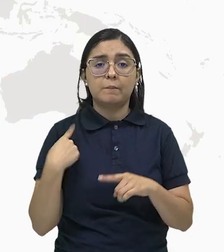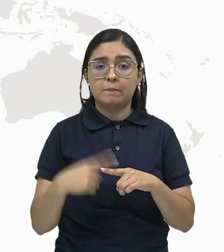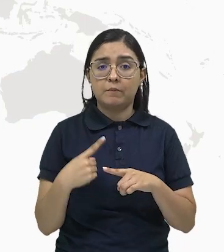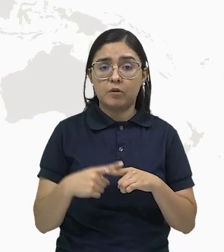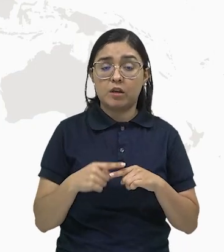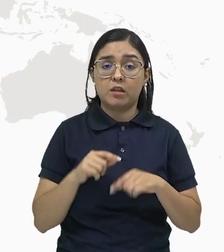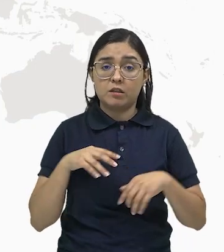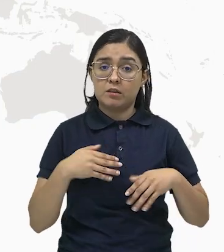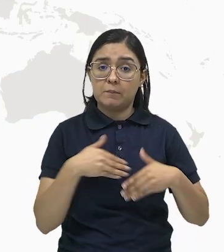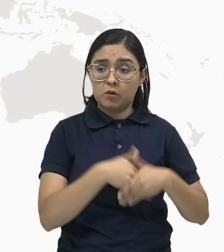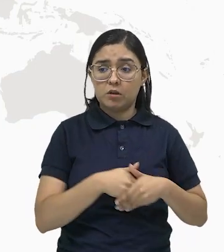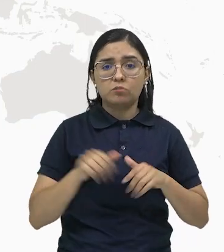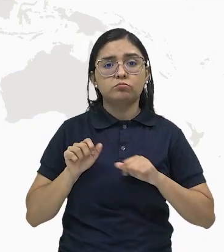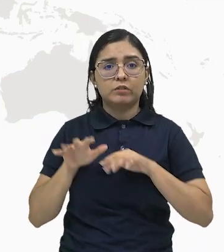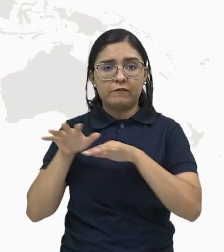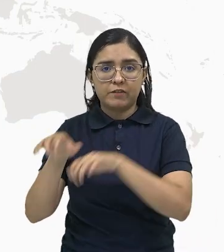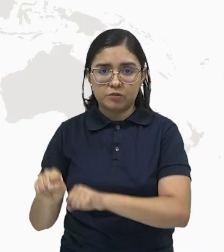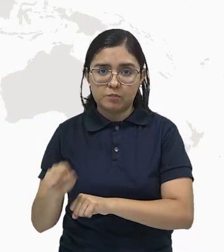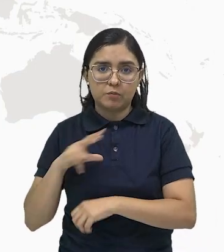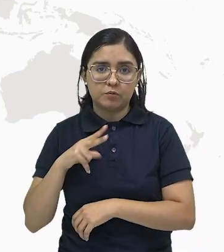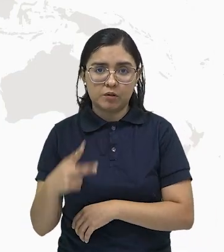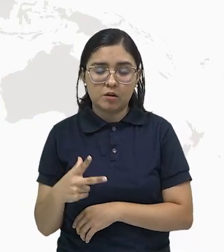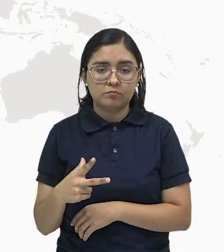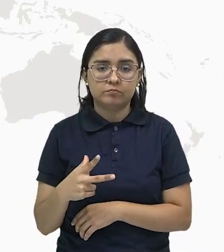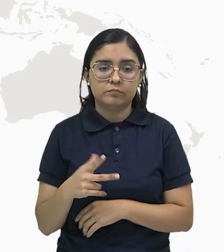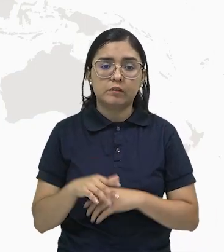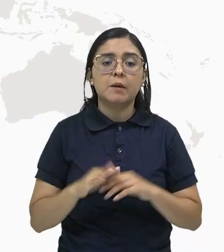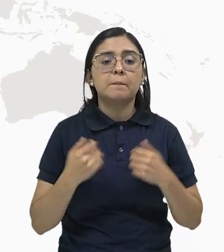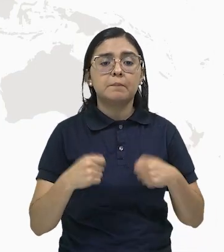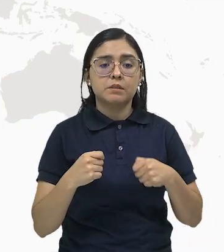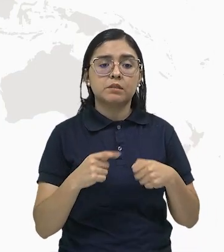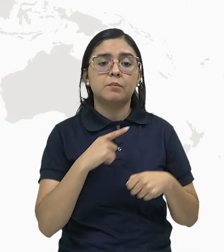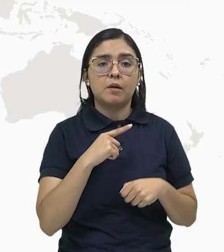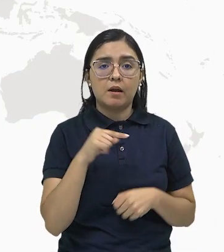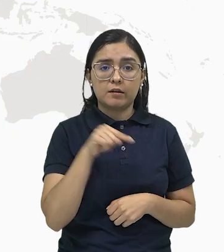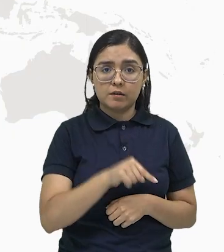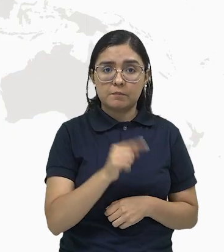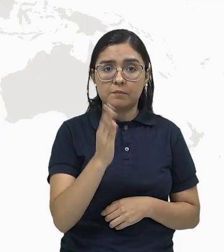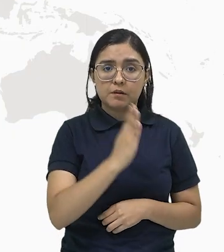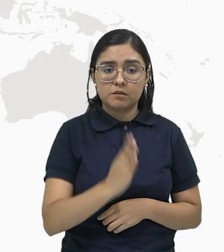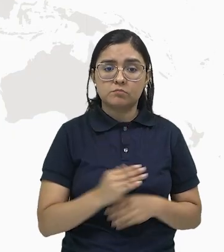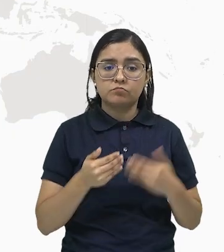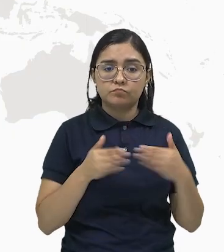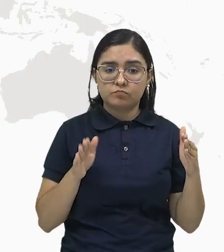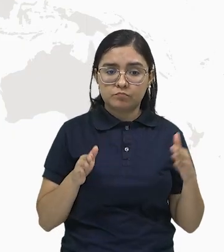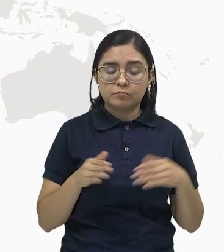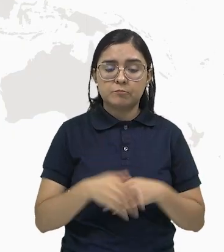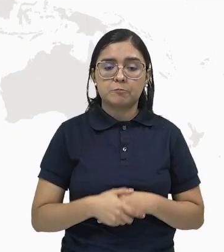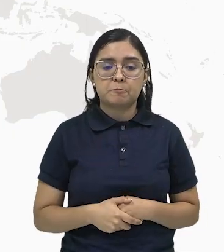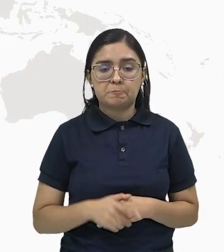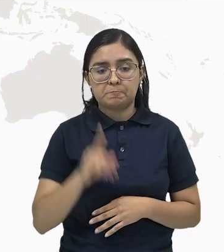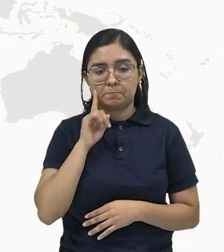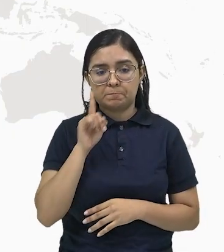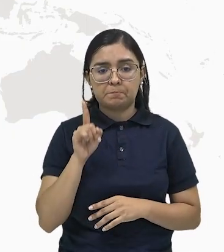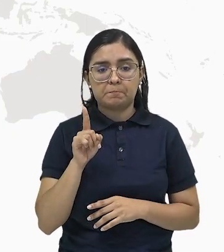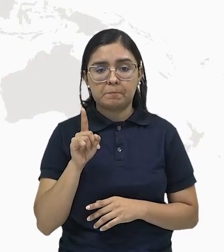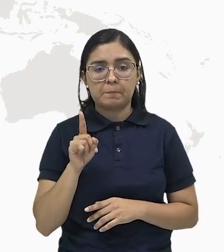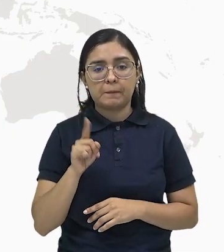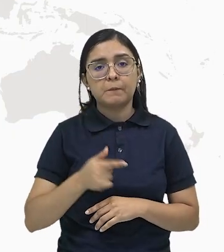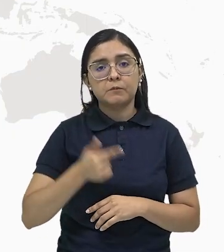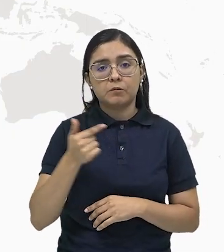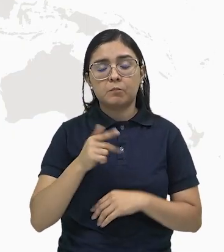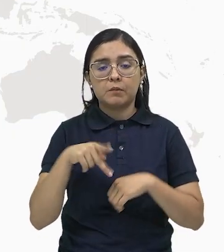né, por Napoleão Bonaparte, nós precisamos abrir nossos portos para esse segundo país, como você vê aí na animação, que é a